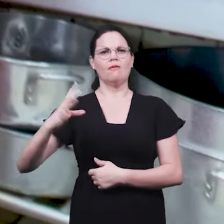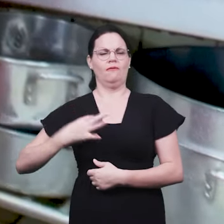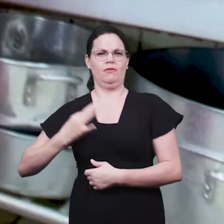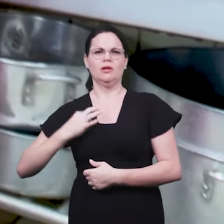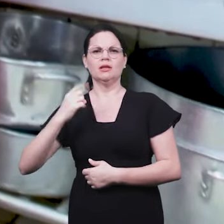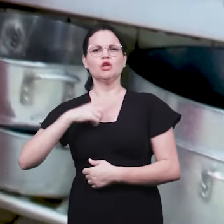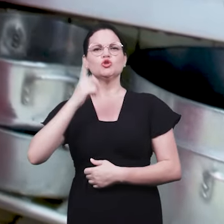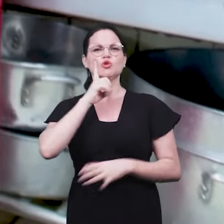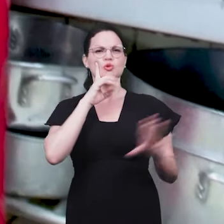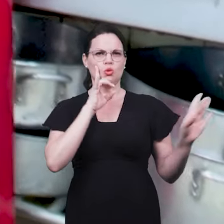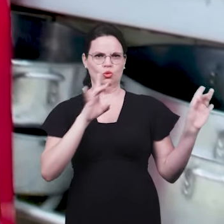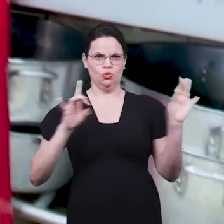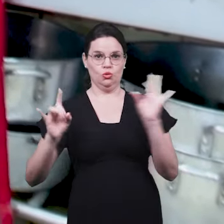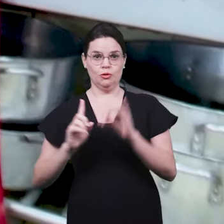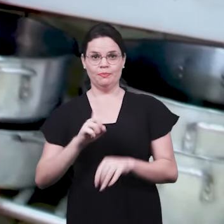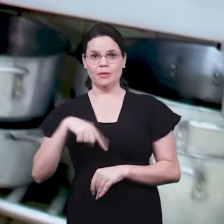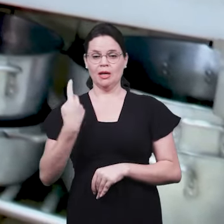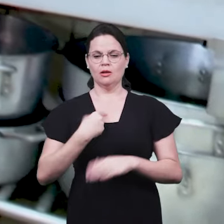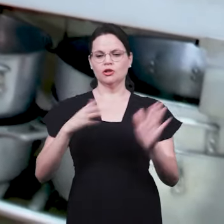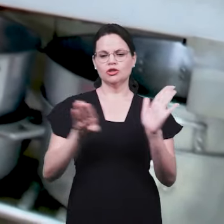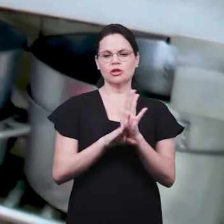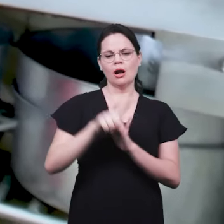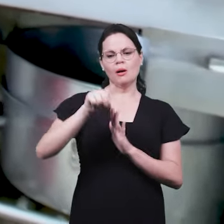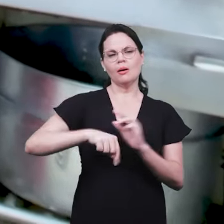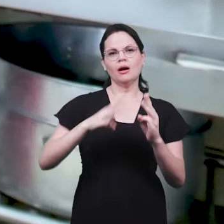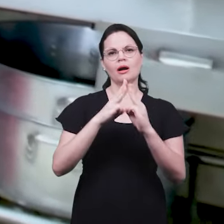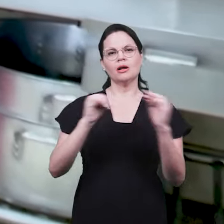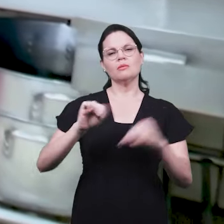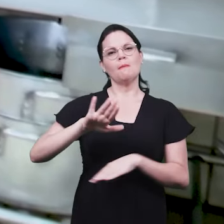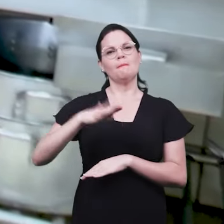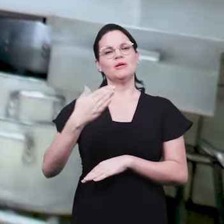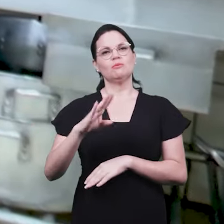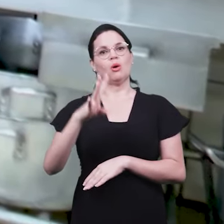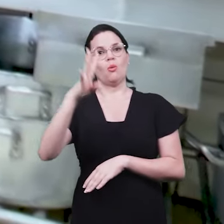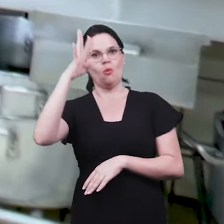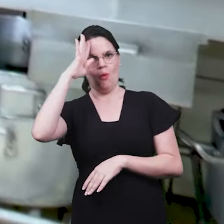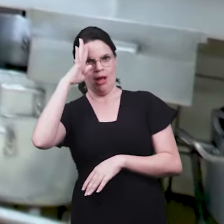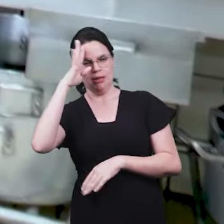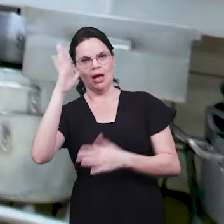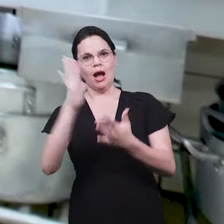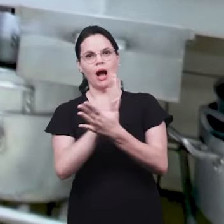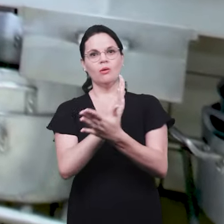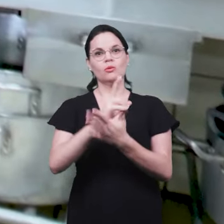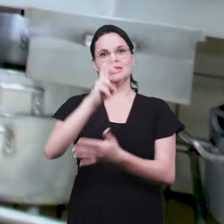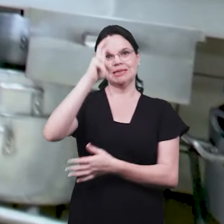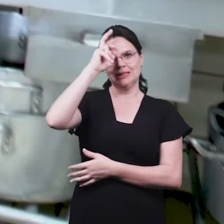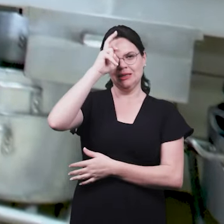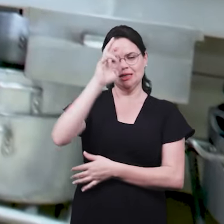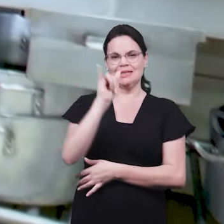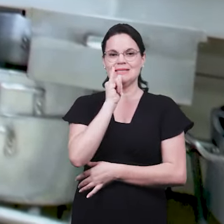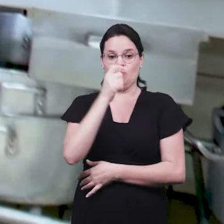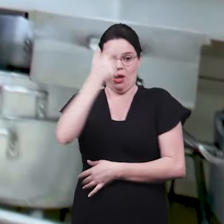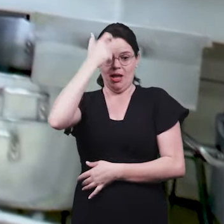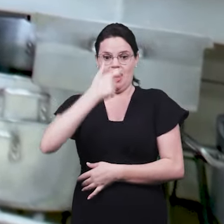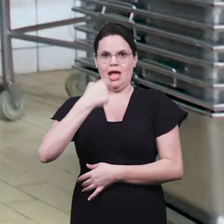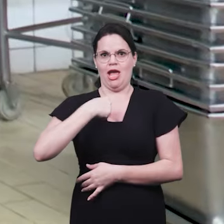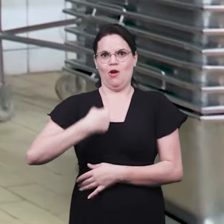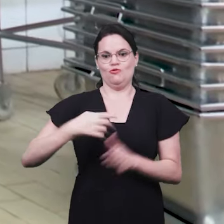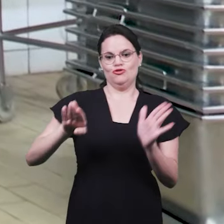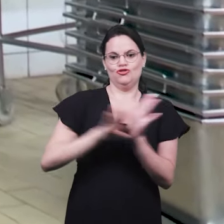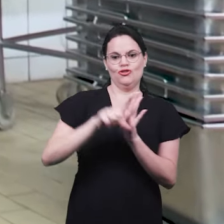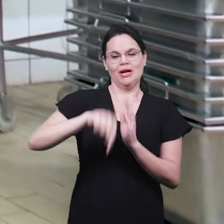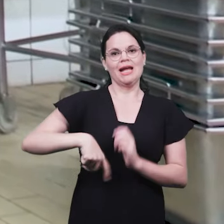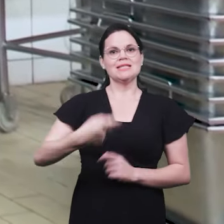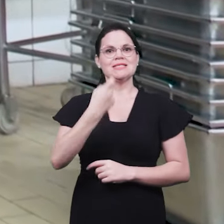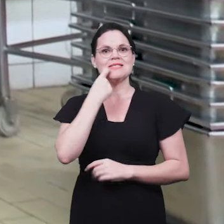trabalho, e nós subimos aqui para trabalhar. Alguns irmãos sobem na quarta, outros na quinta. No meu caso, eu chego aqui na sexta-feira à noite, fico